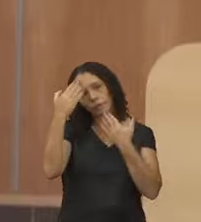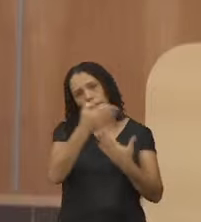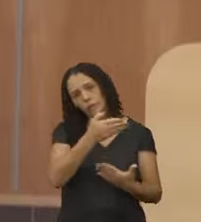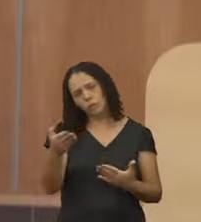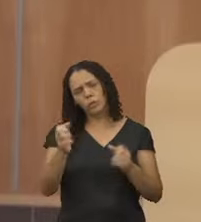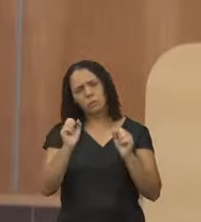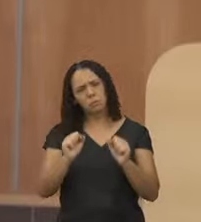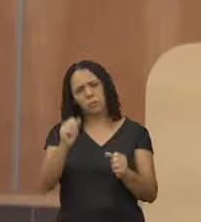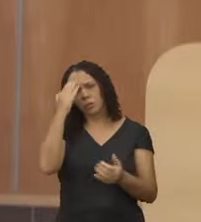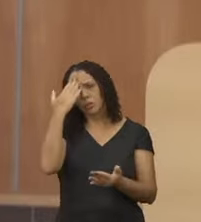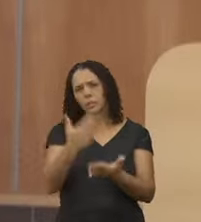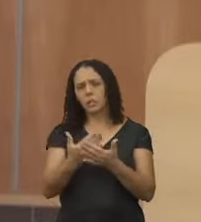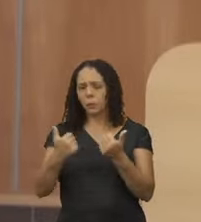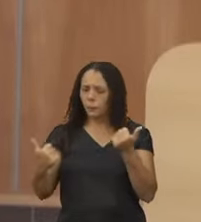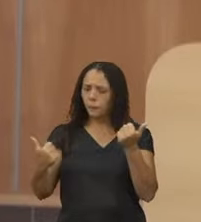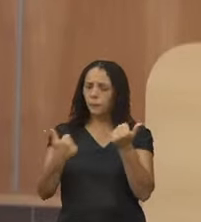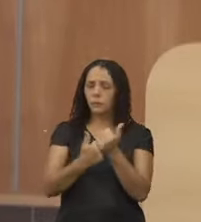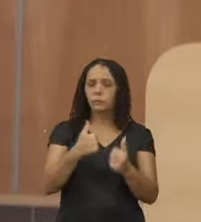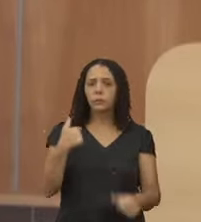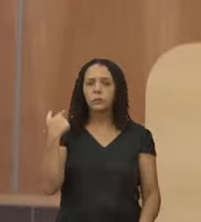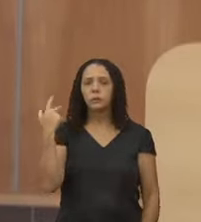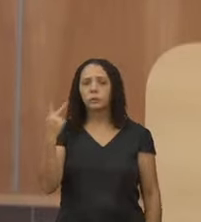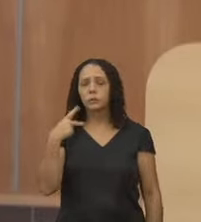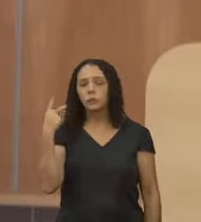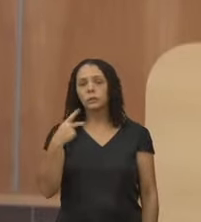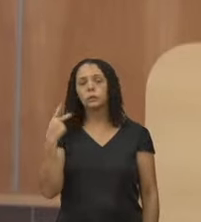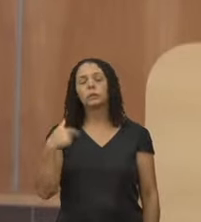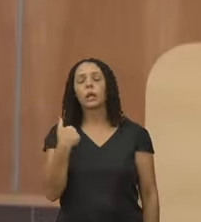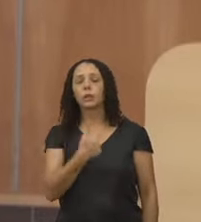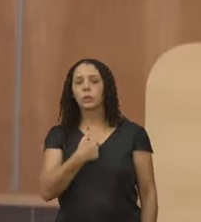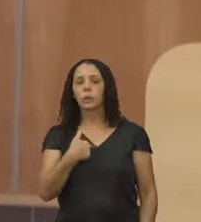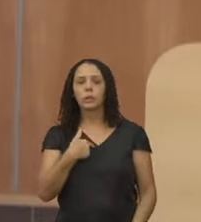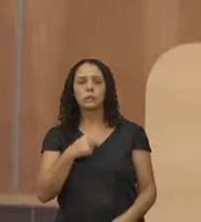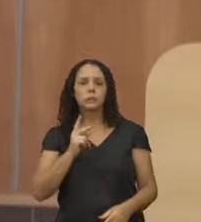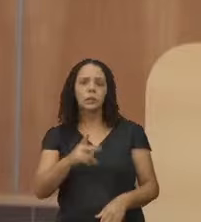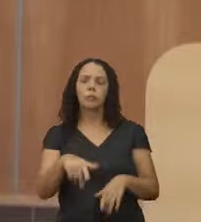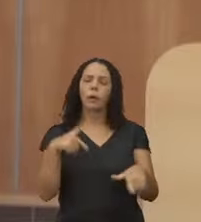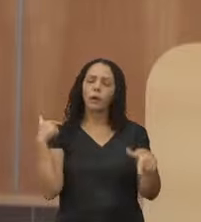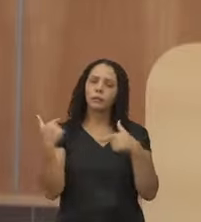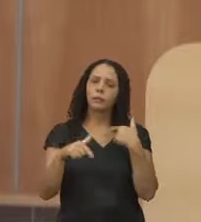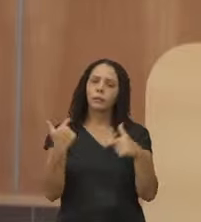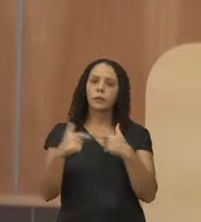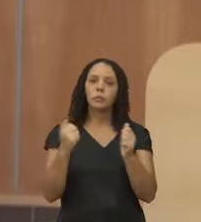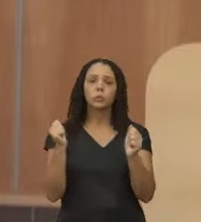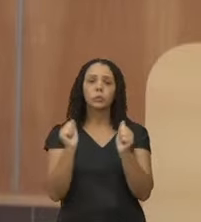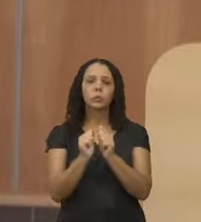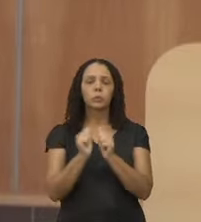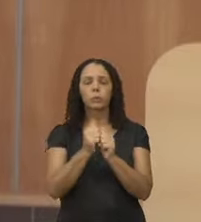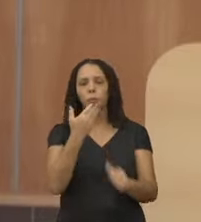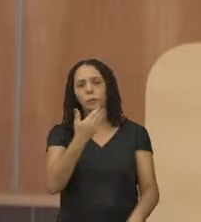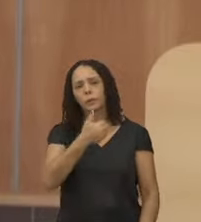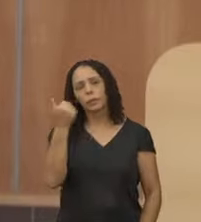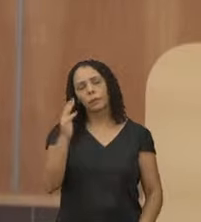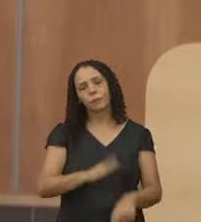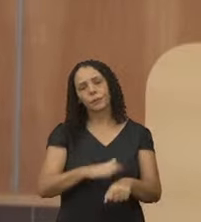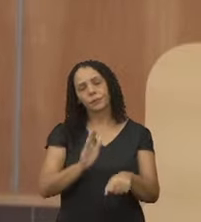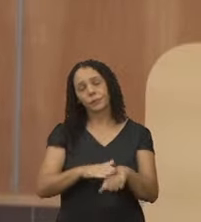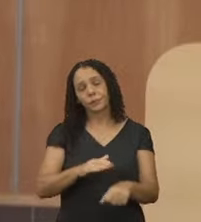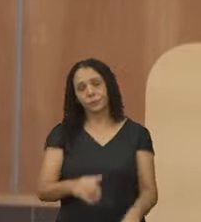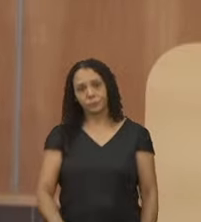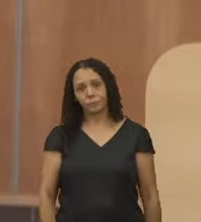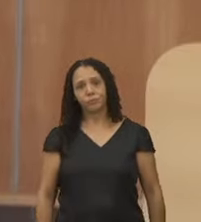conte conosco, conte com esse vereador, conte com essa casa, que nós estaremos tranquilos, trabalhando junto para que a gente possa melhorar cada vez mais para vocês.